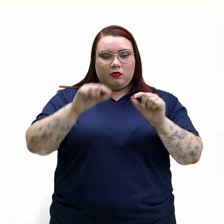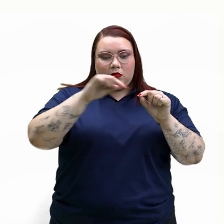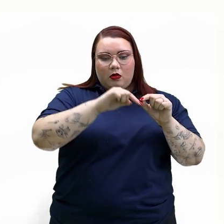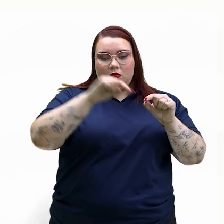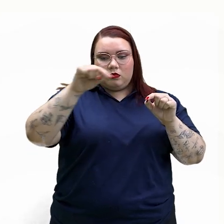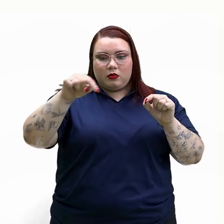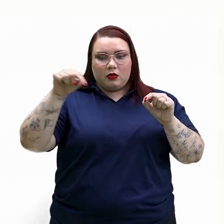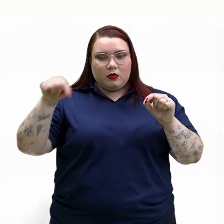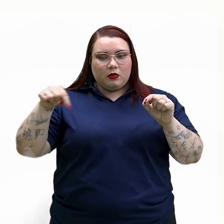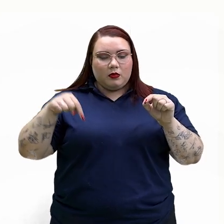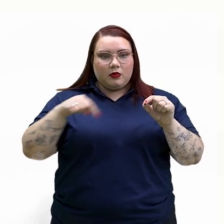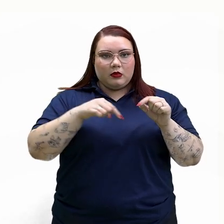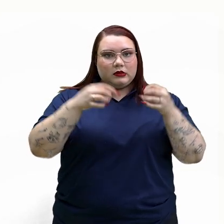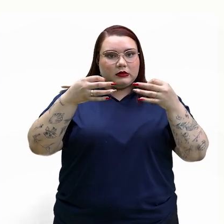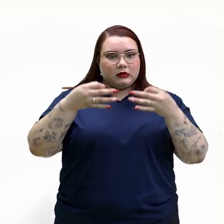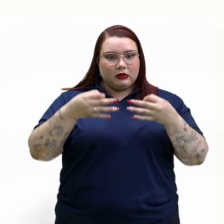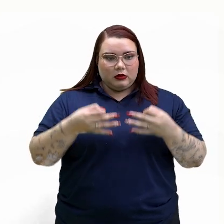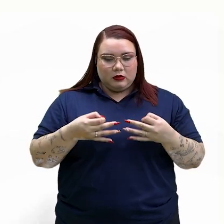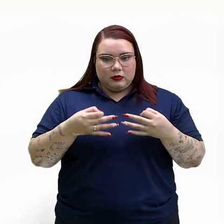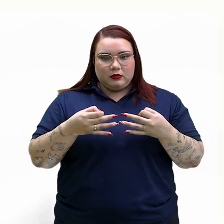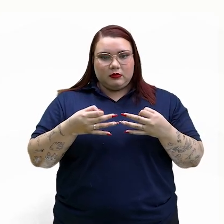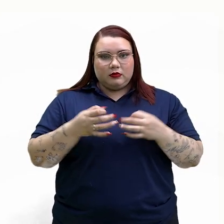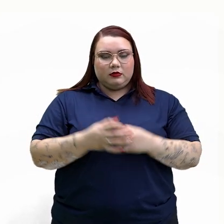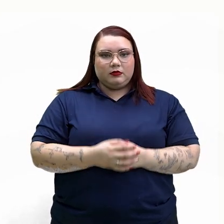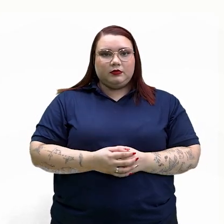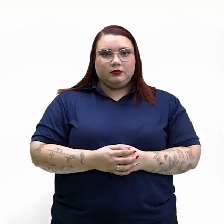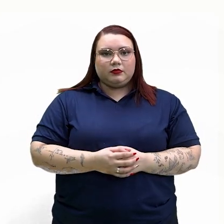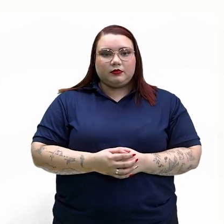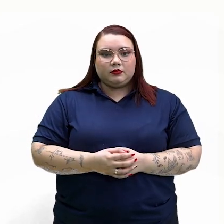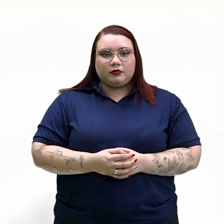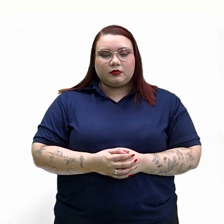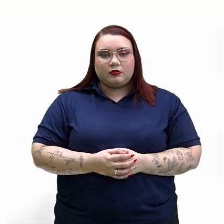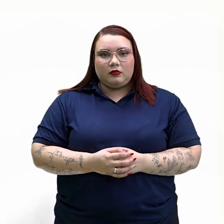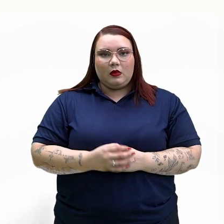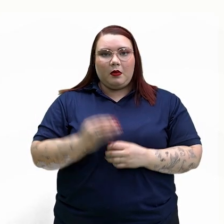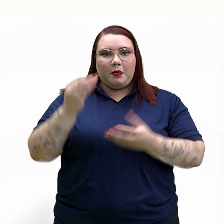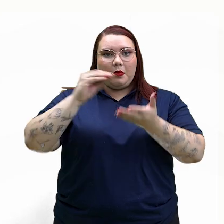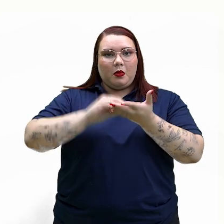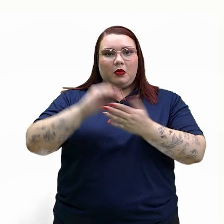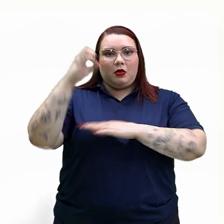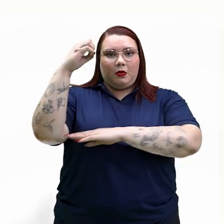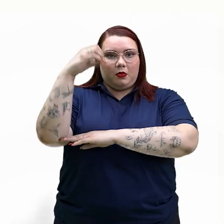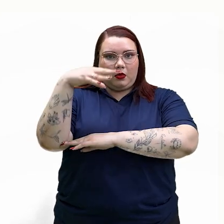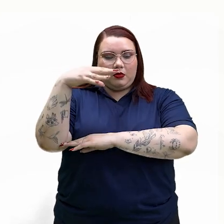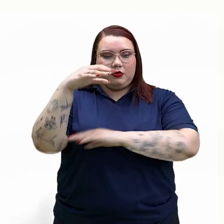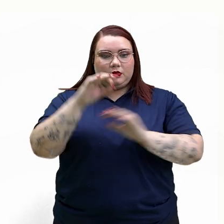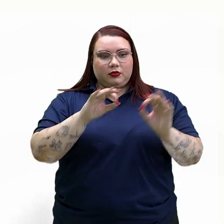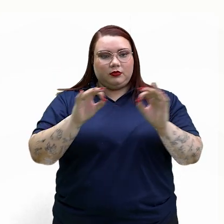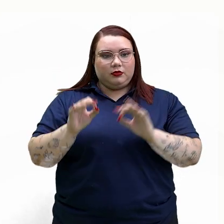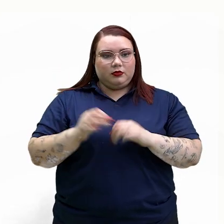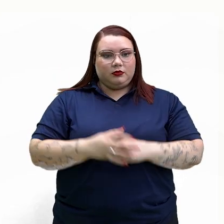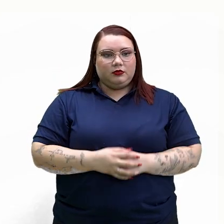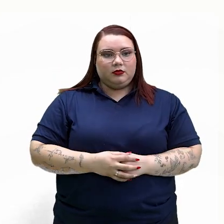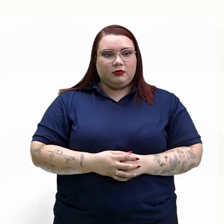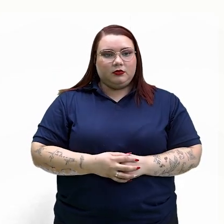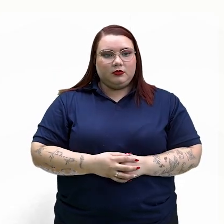corretamente nos vértices, os postes nos vértices. Beleza, pergunta.